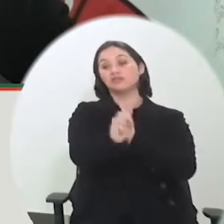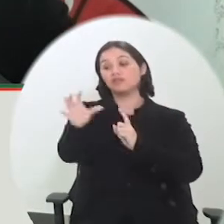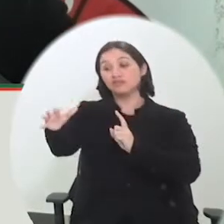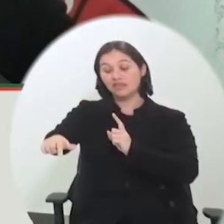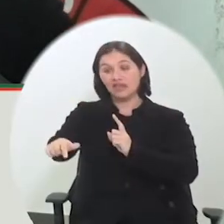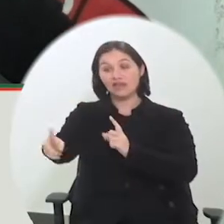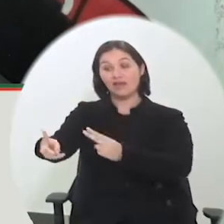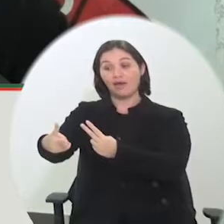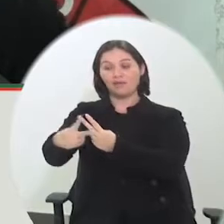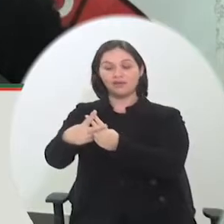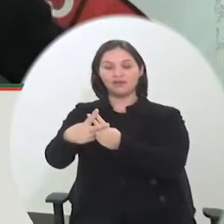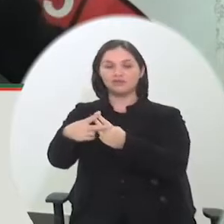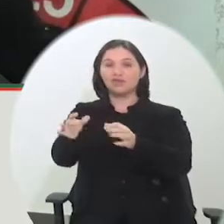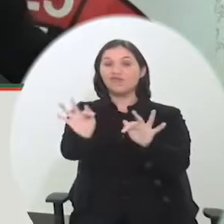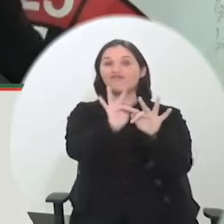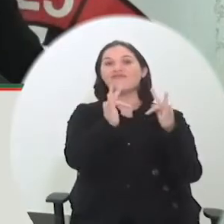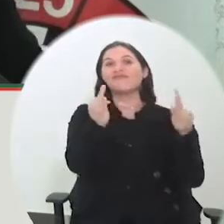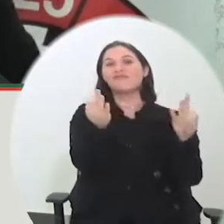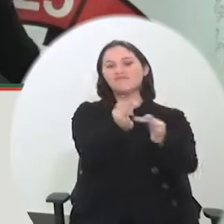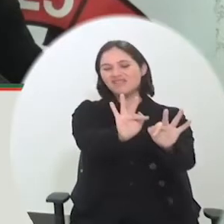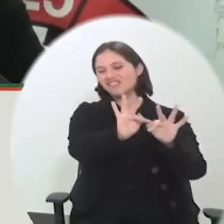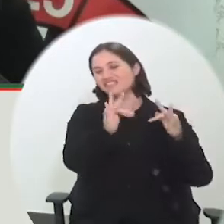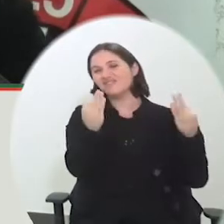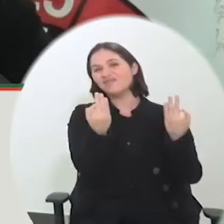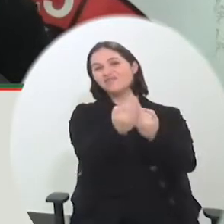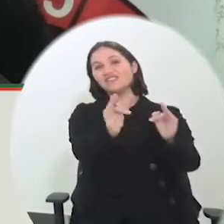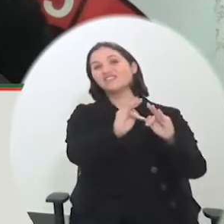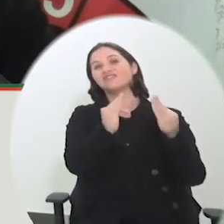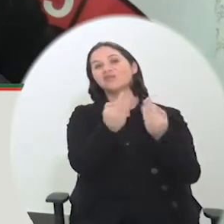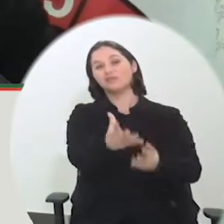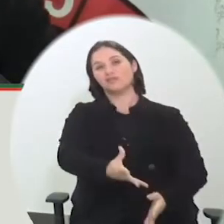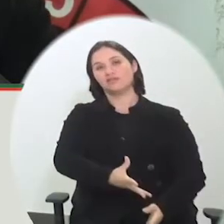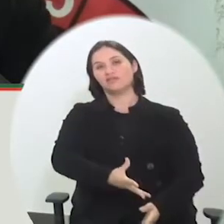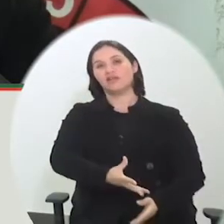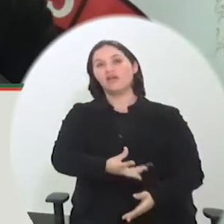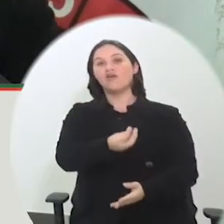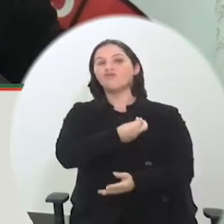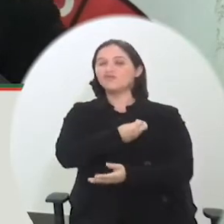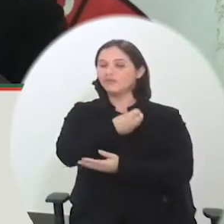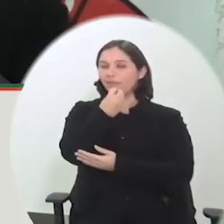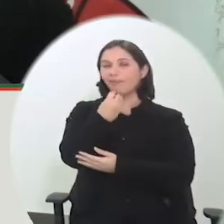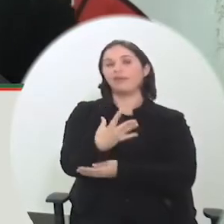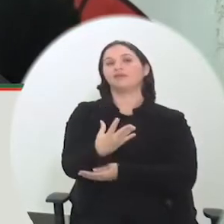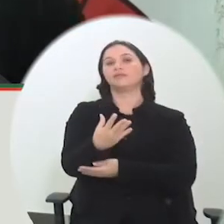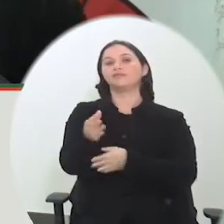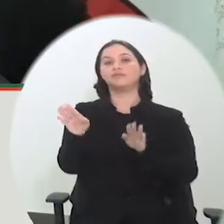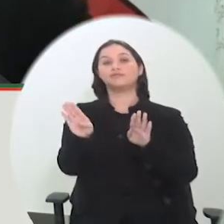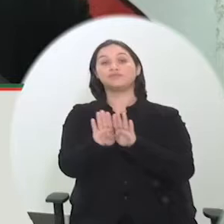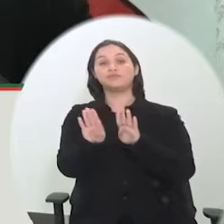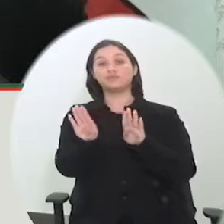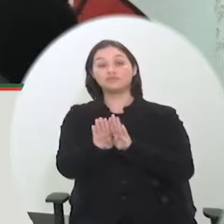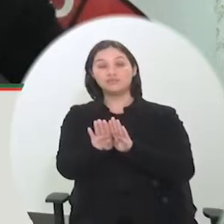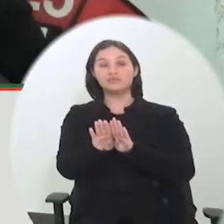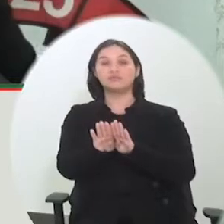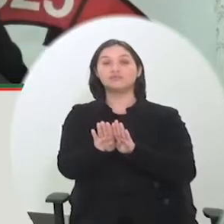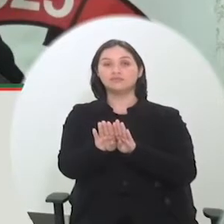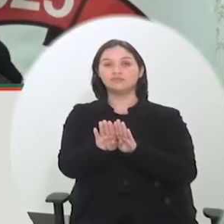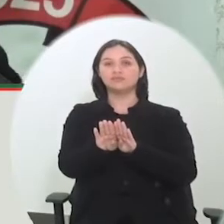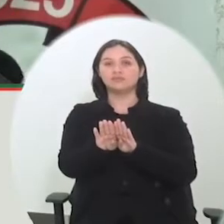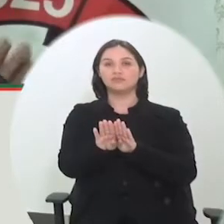da polícia em relação a estar combatendo o tráfico de drogas. Também o combate ao crime contra a